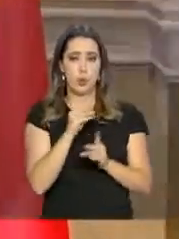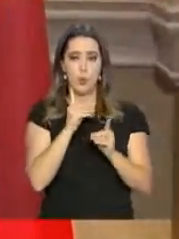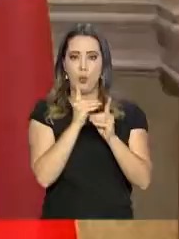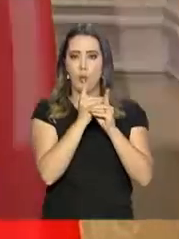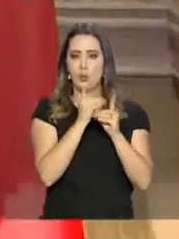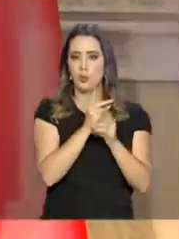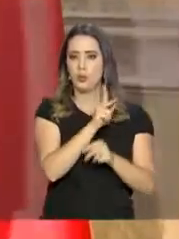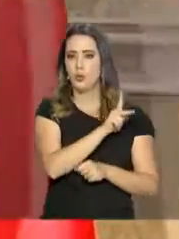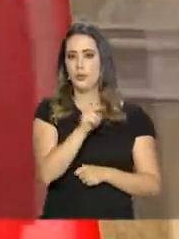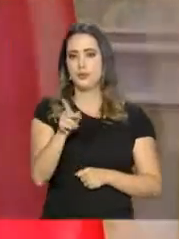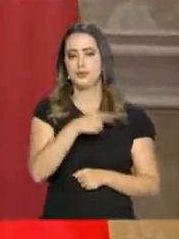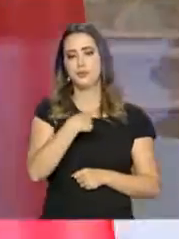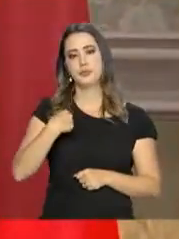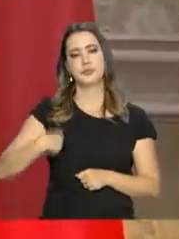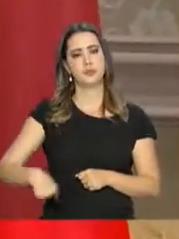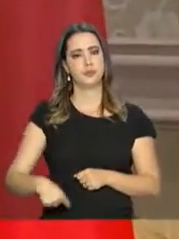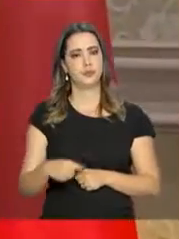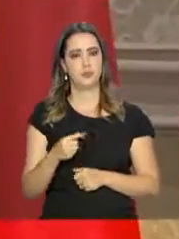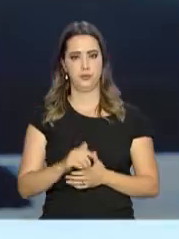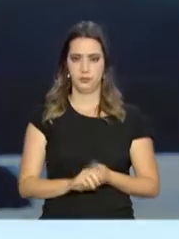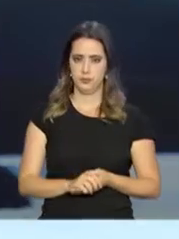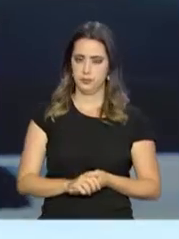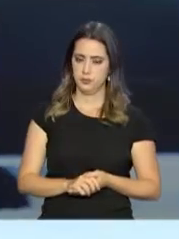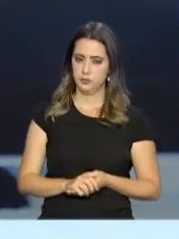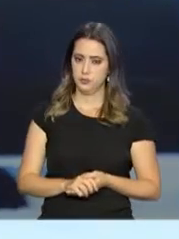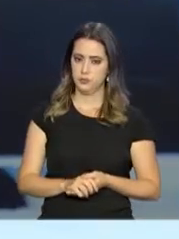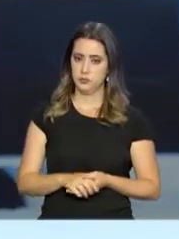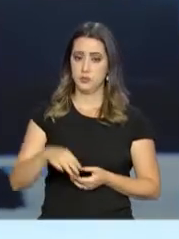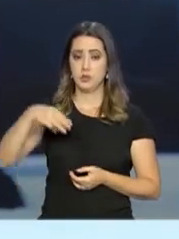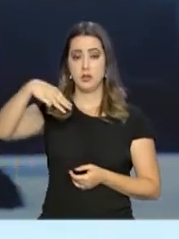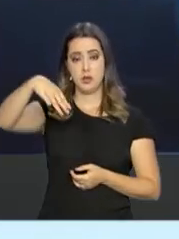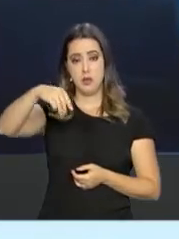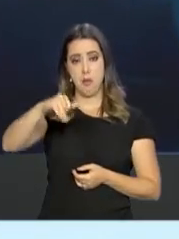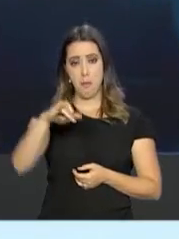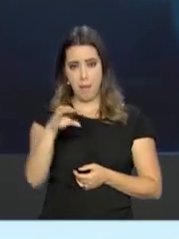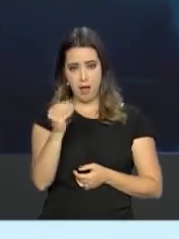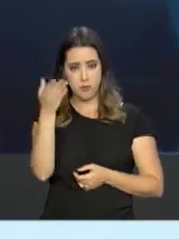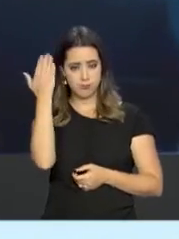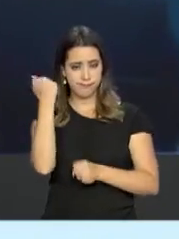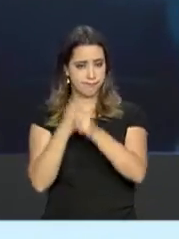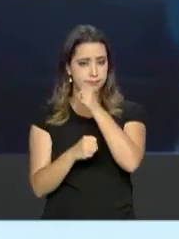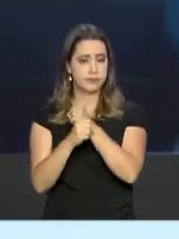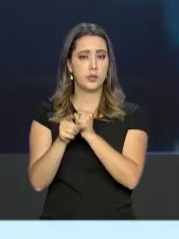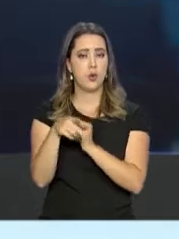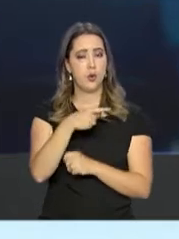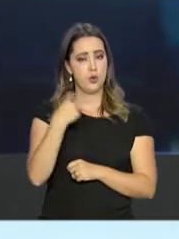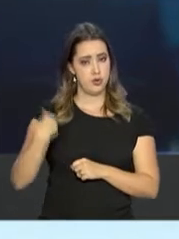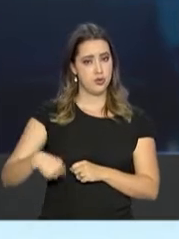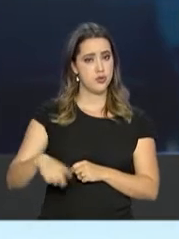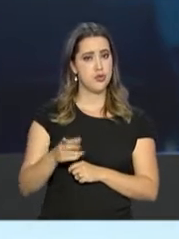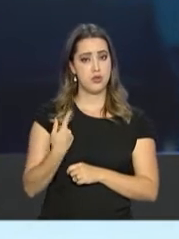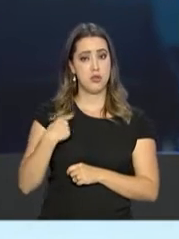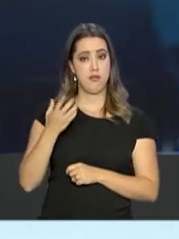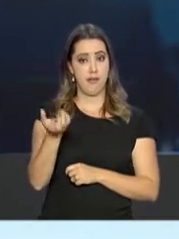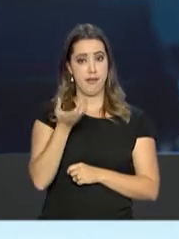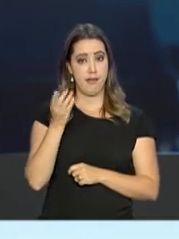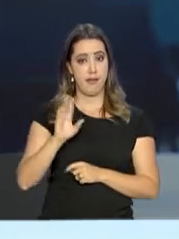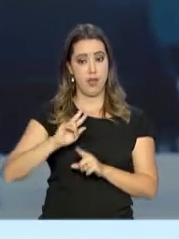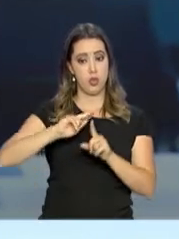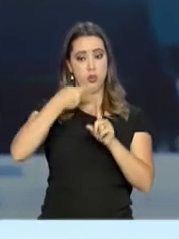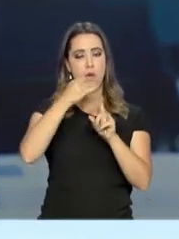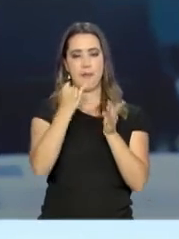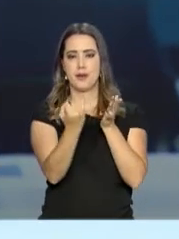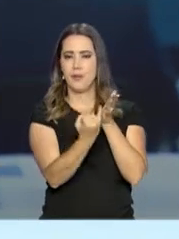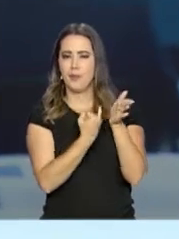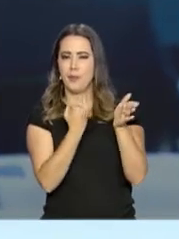encontro com o presidente da China, Xi Jinping. Em maio de 2017, o governo chinês impôs uma taxa extra de